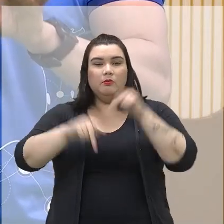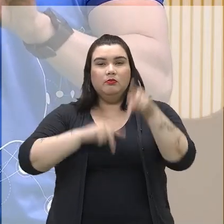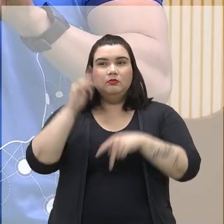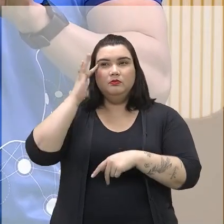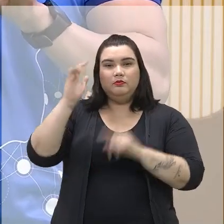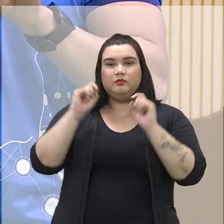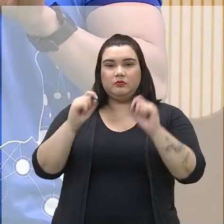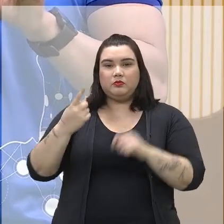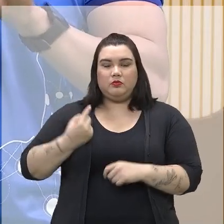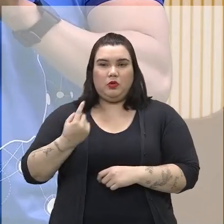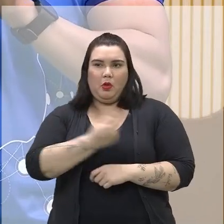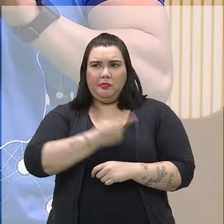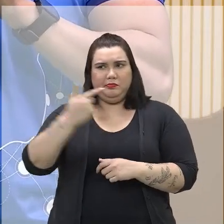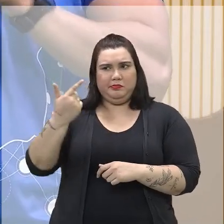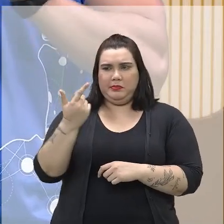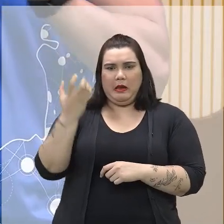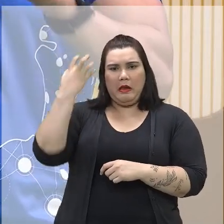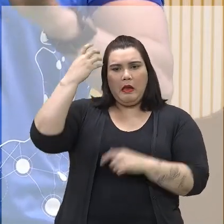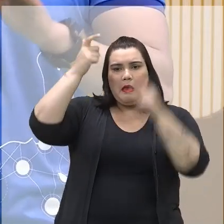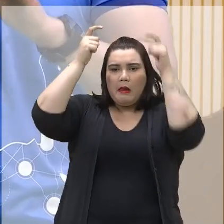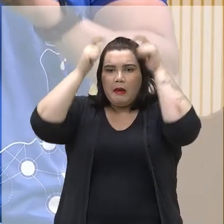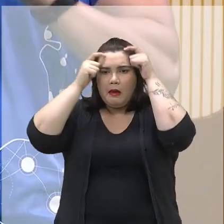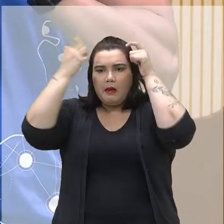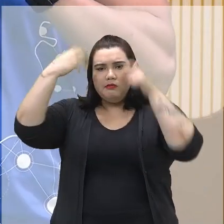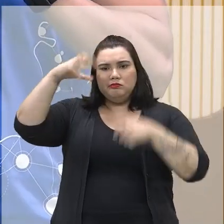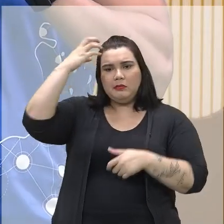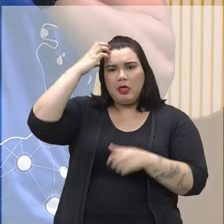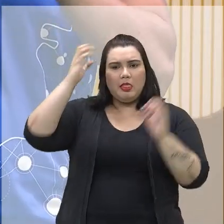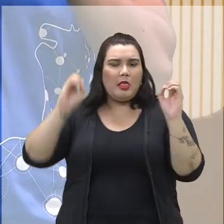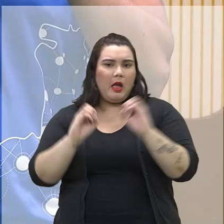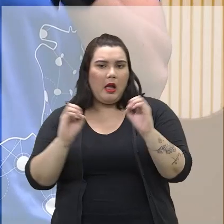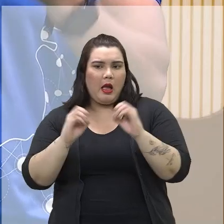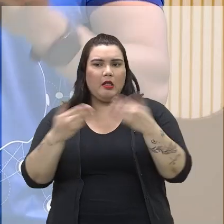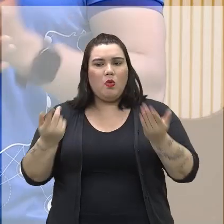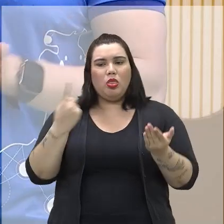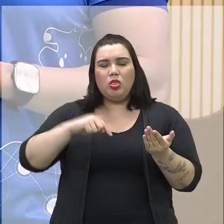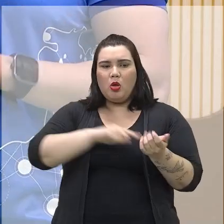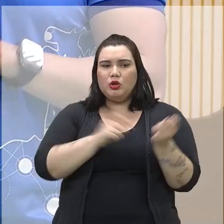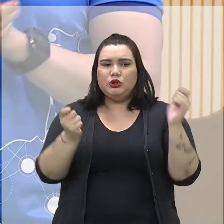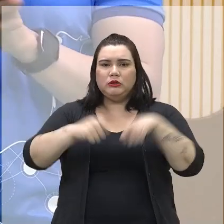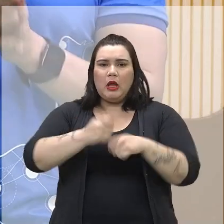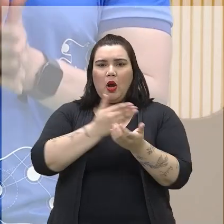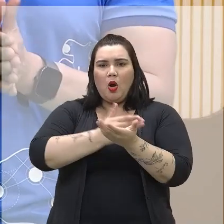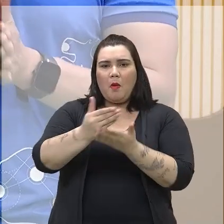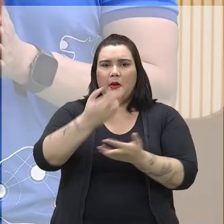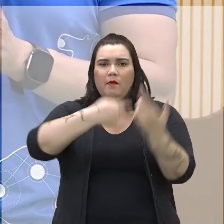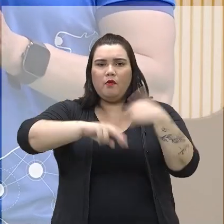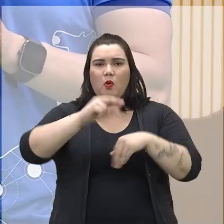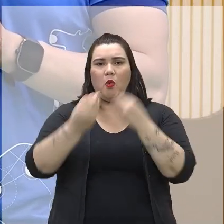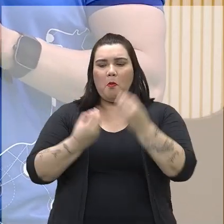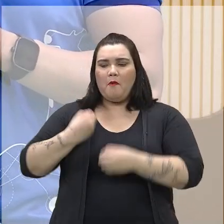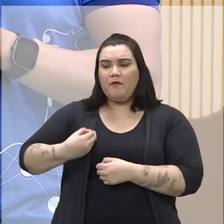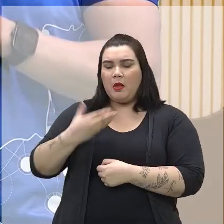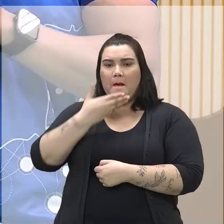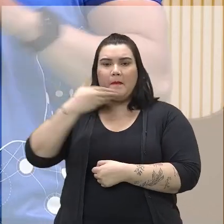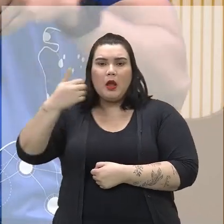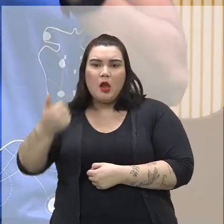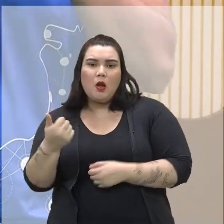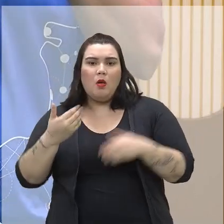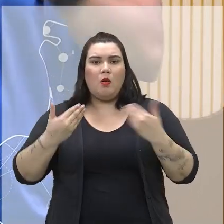gente não tem rei, né, de fato, então está mais fácil a gente reivindicar aqui melhores condições de vida,